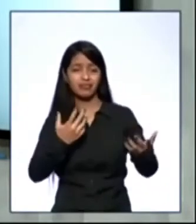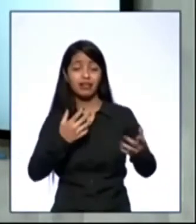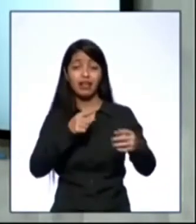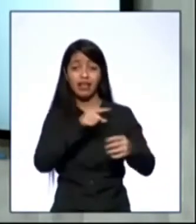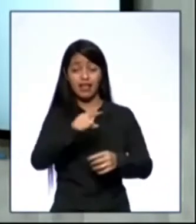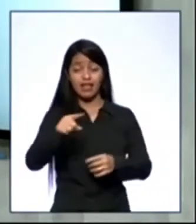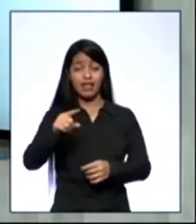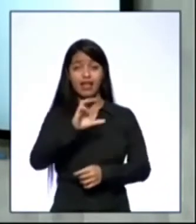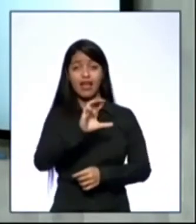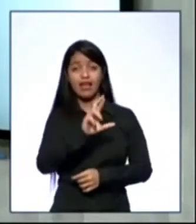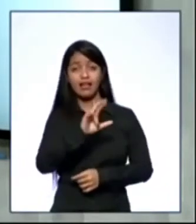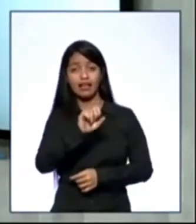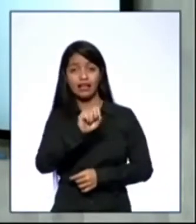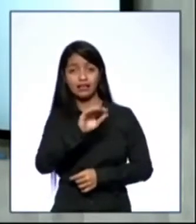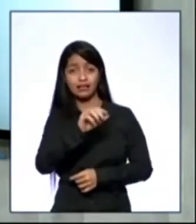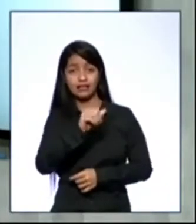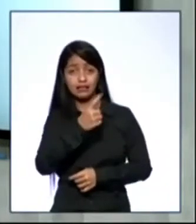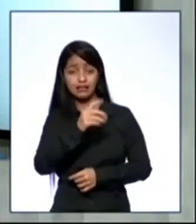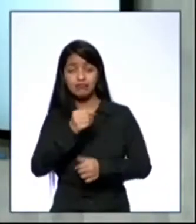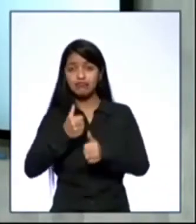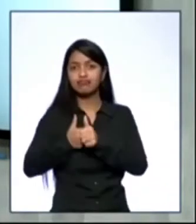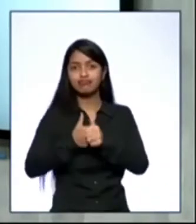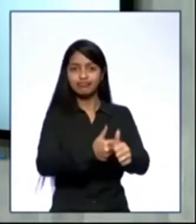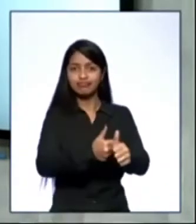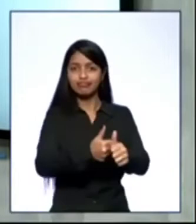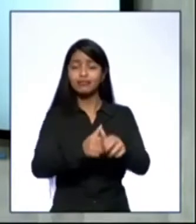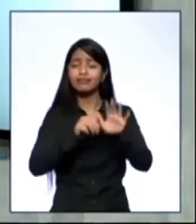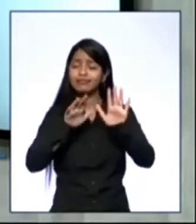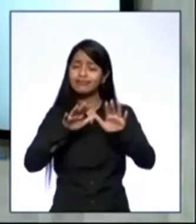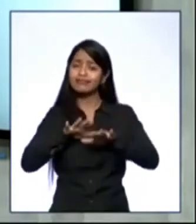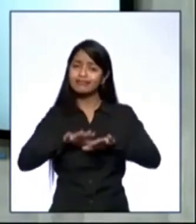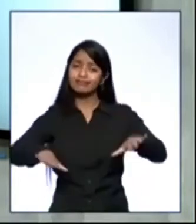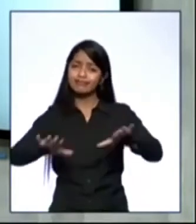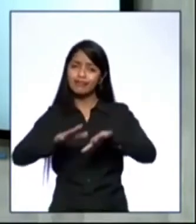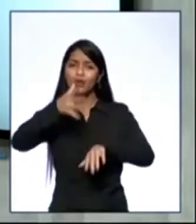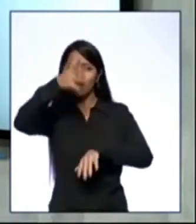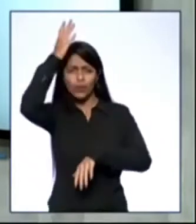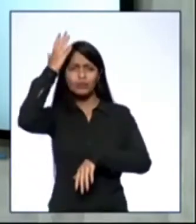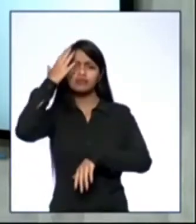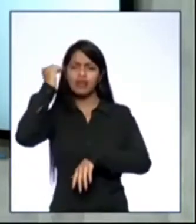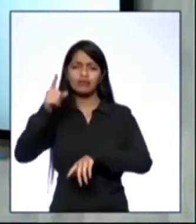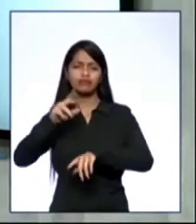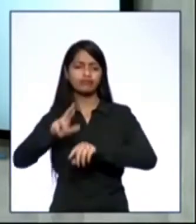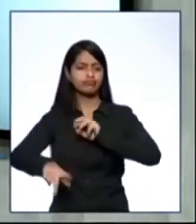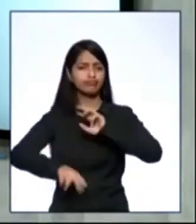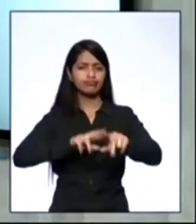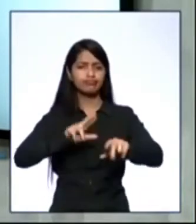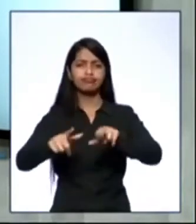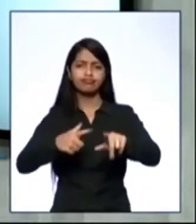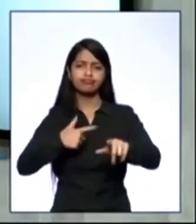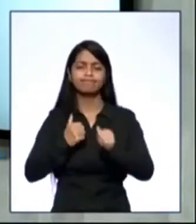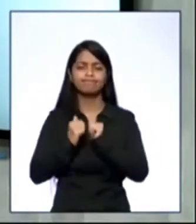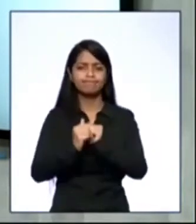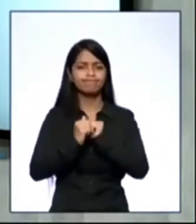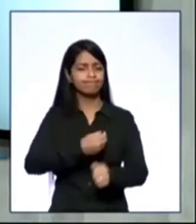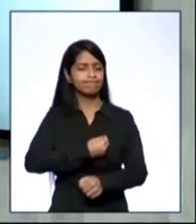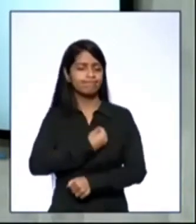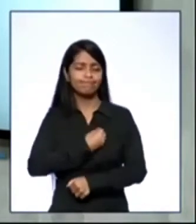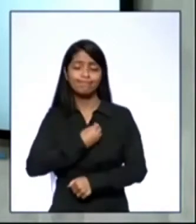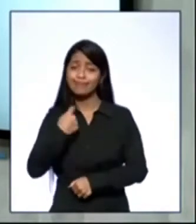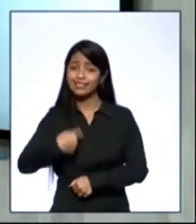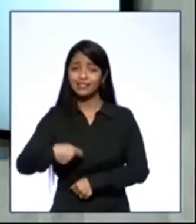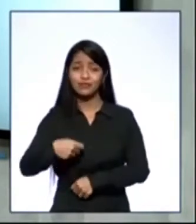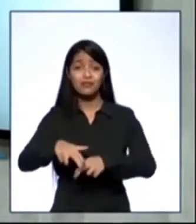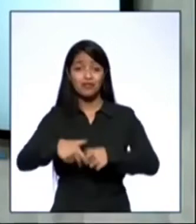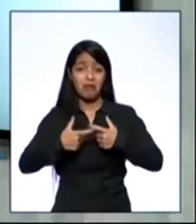apareceu, claro. Mas, no geral, Roma sabia conviver com as diferenças. foi obrigada por conta desse expansionismo